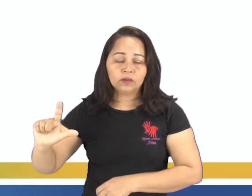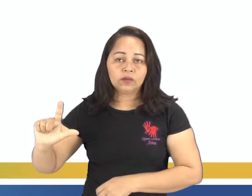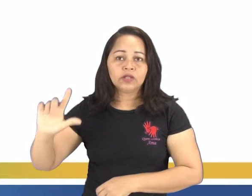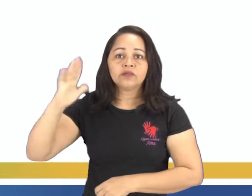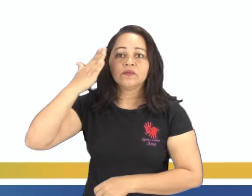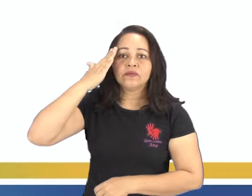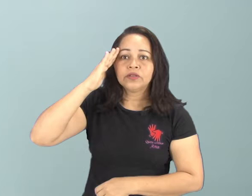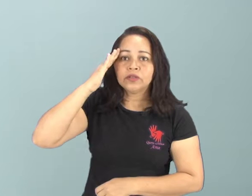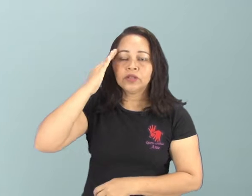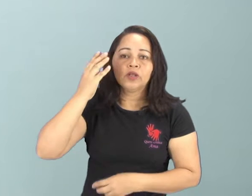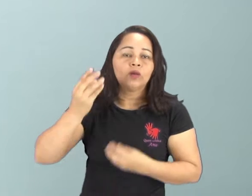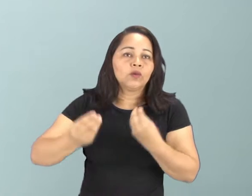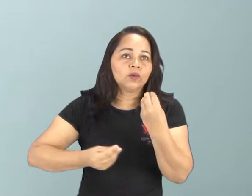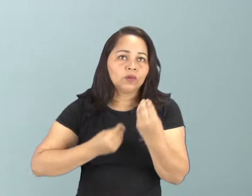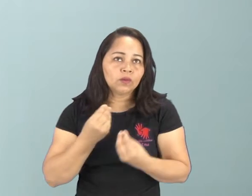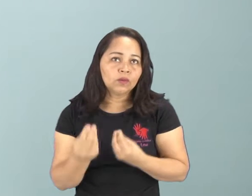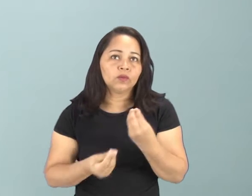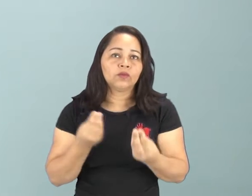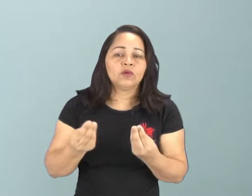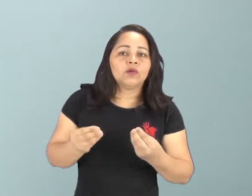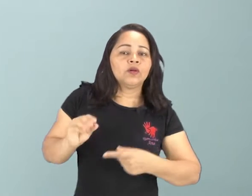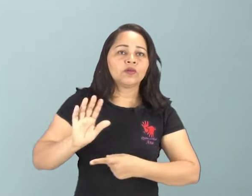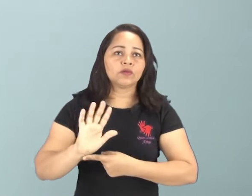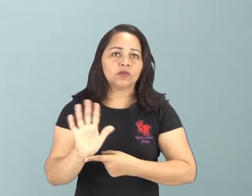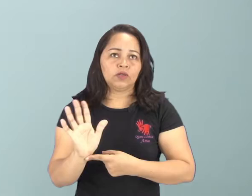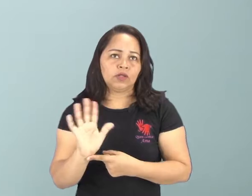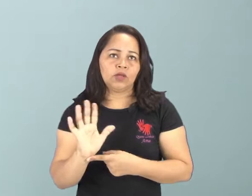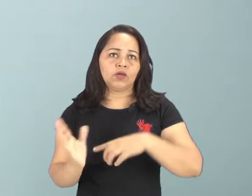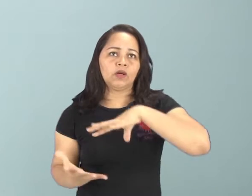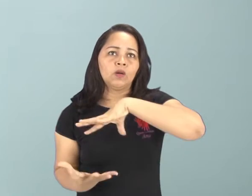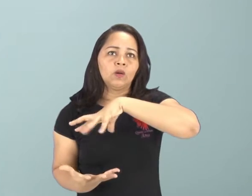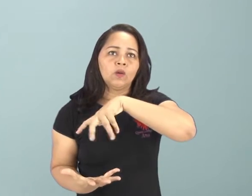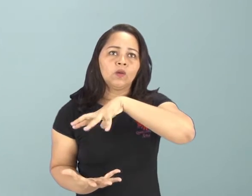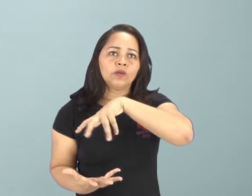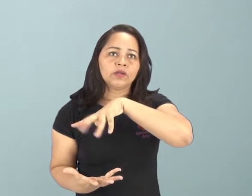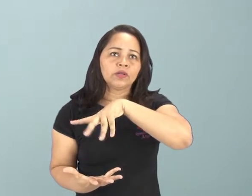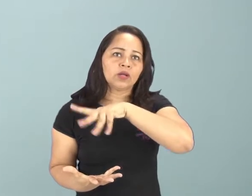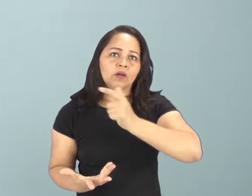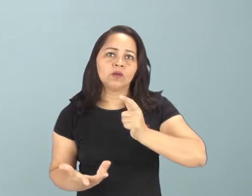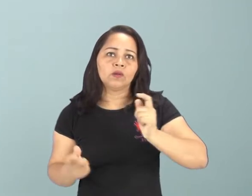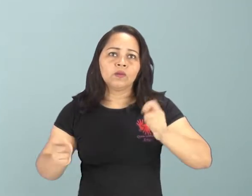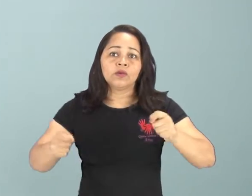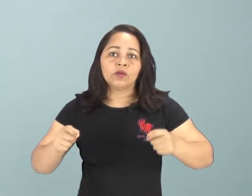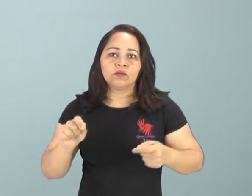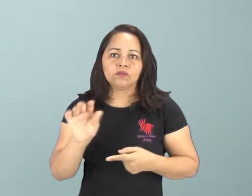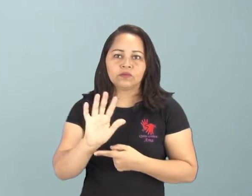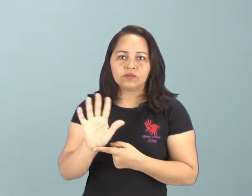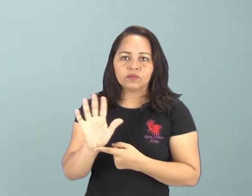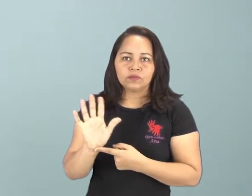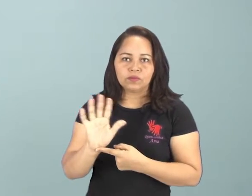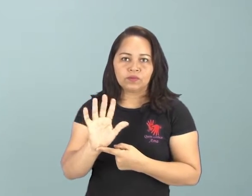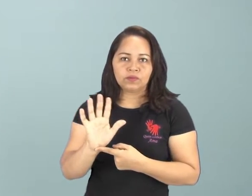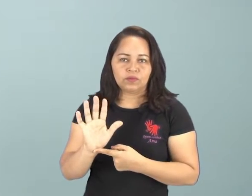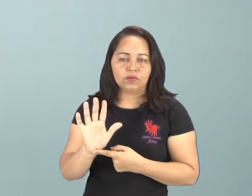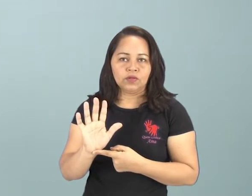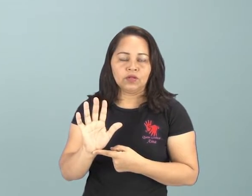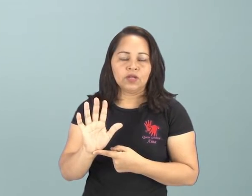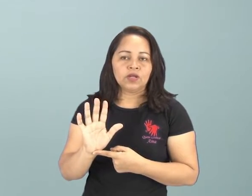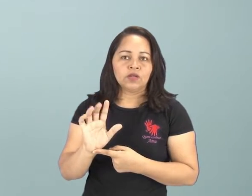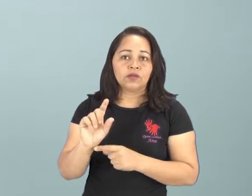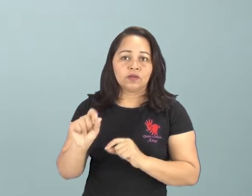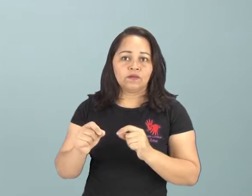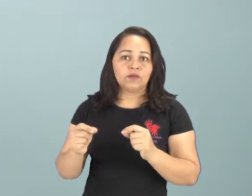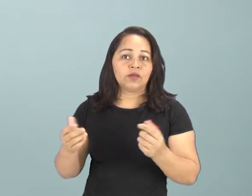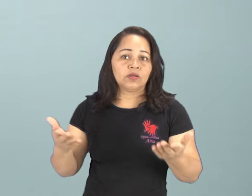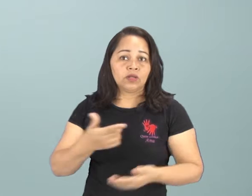entender sobre o cinema oriental e suas características por meio de um filme, de um longa-metragem, que